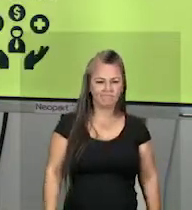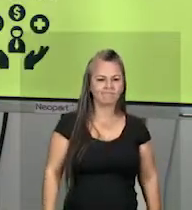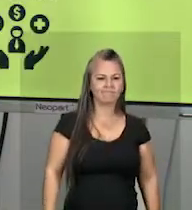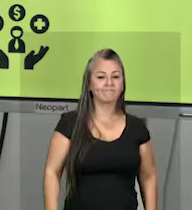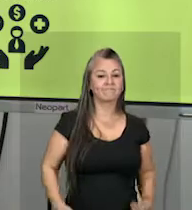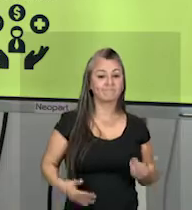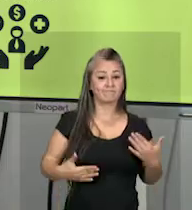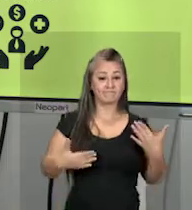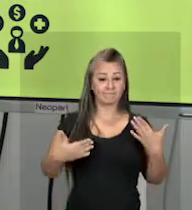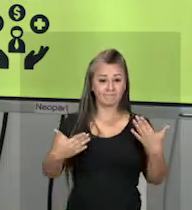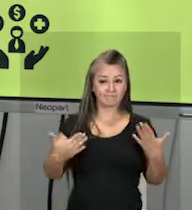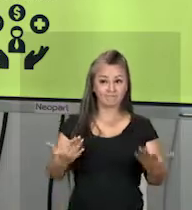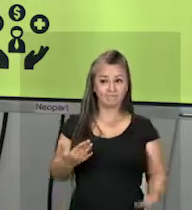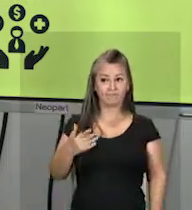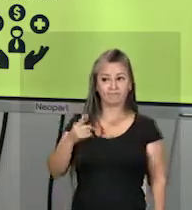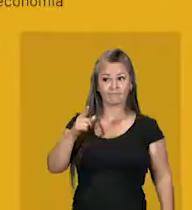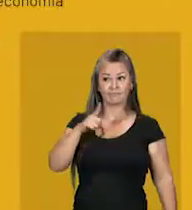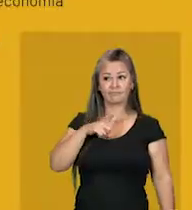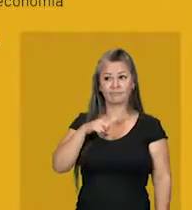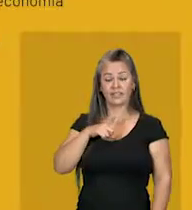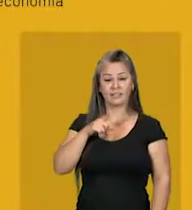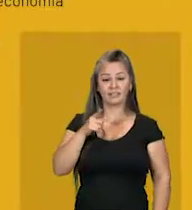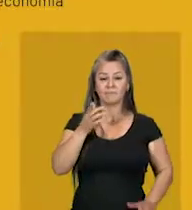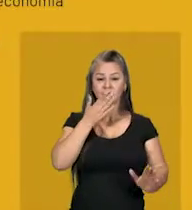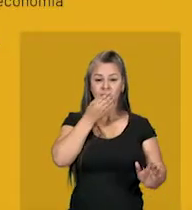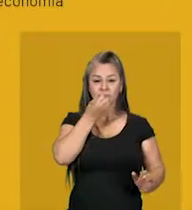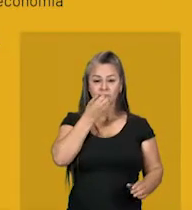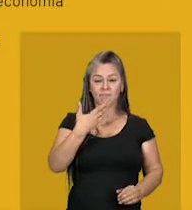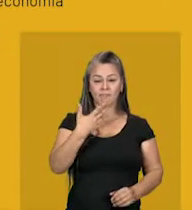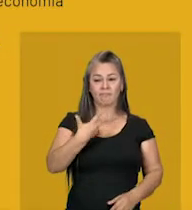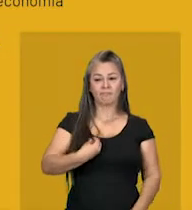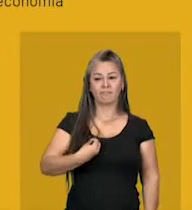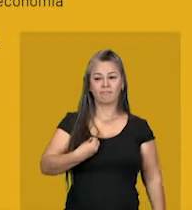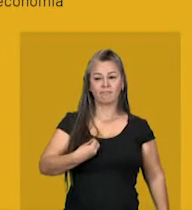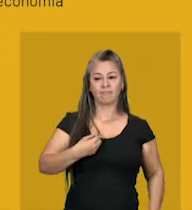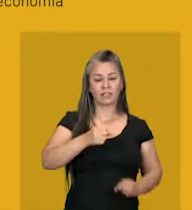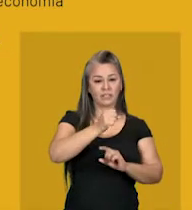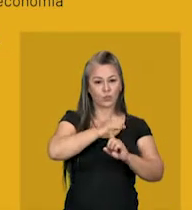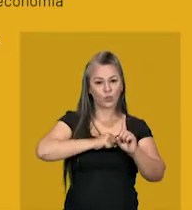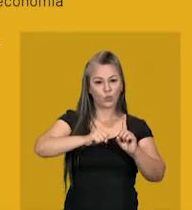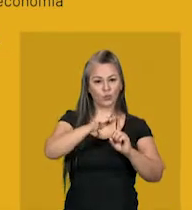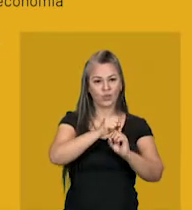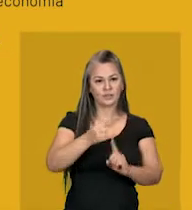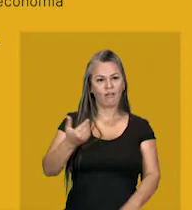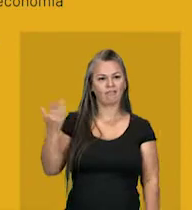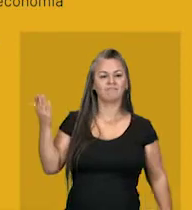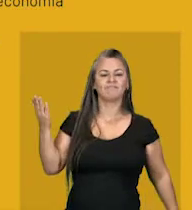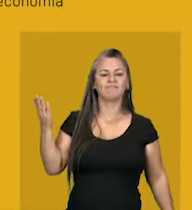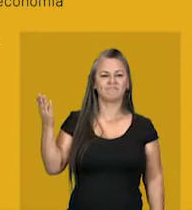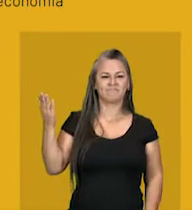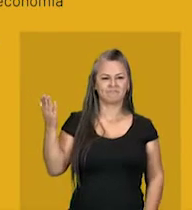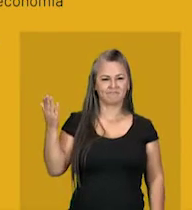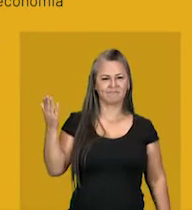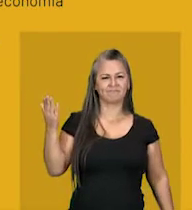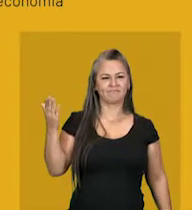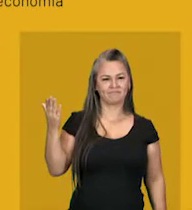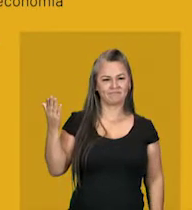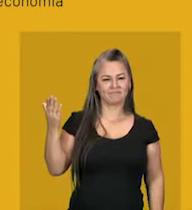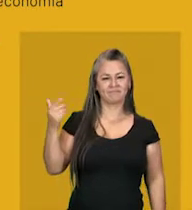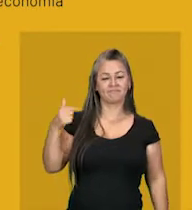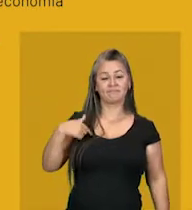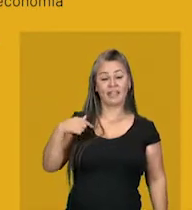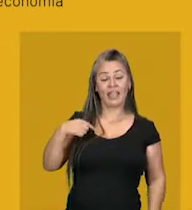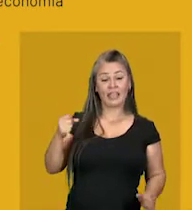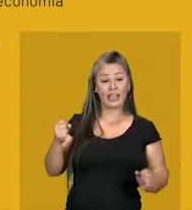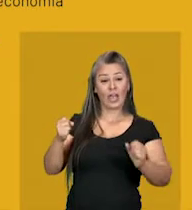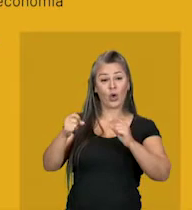A gente tem também o estado de bem-estar social, que é uma resposta, né, às desigualdades do Estado liberal